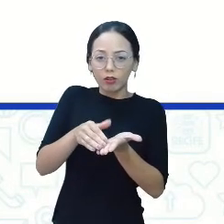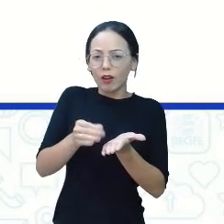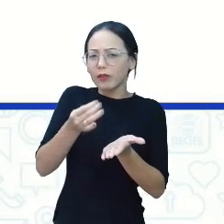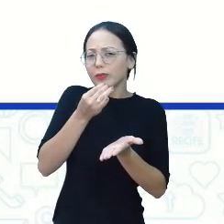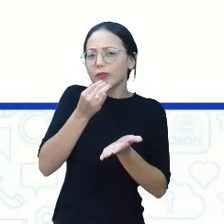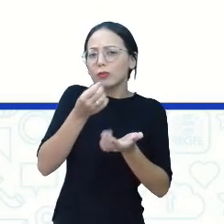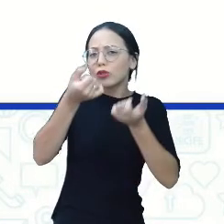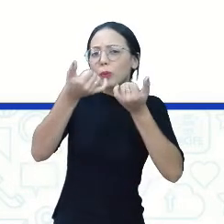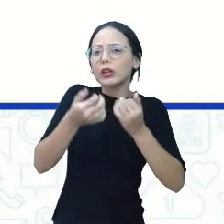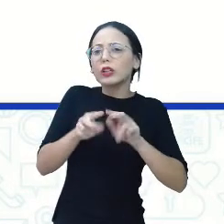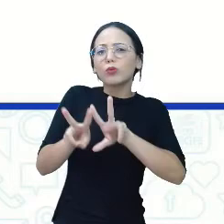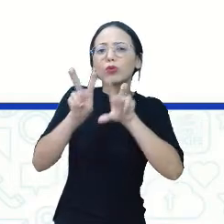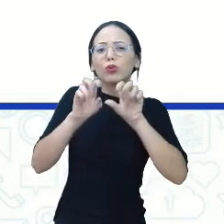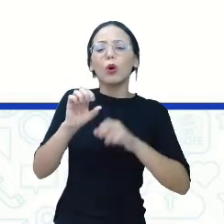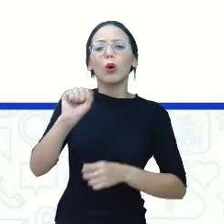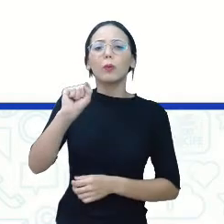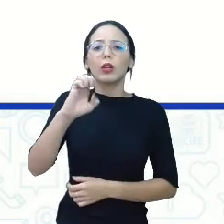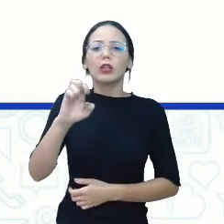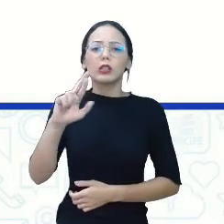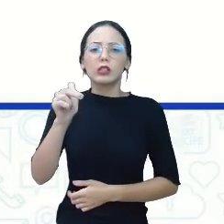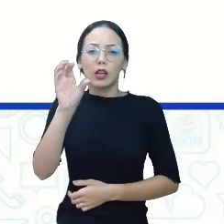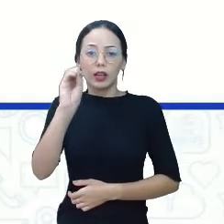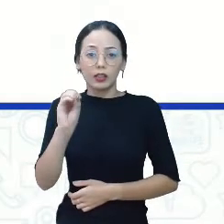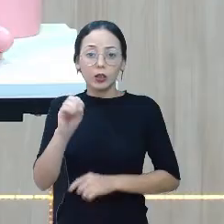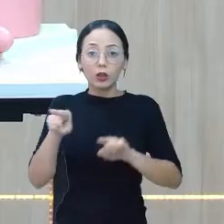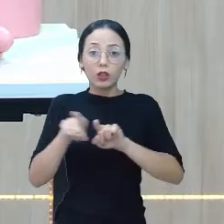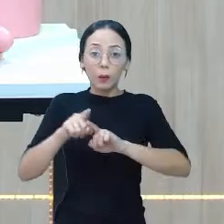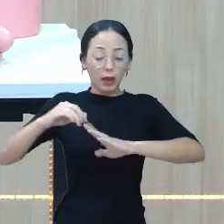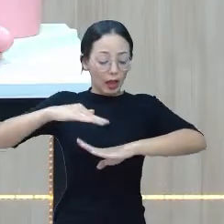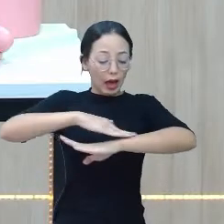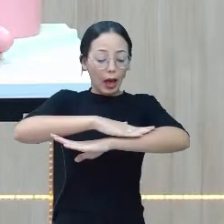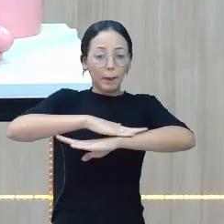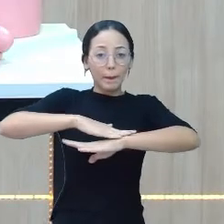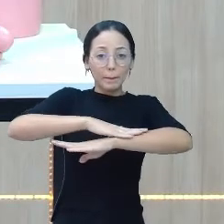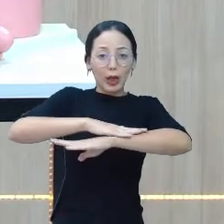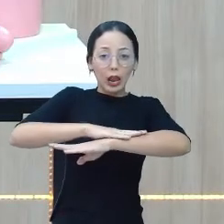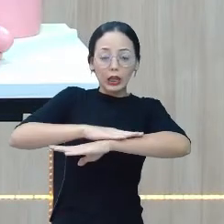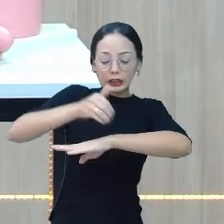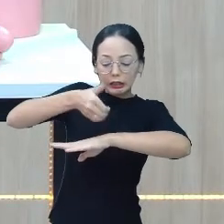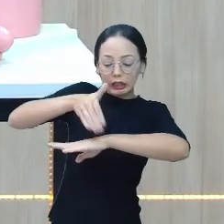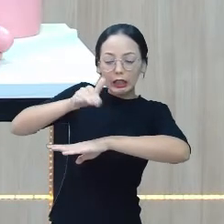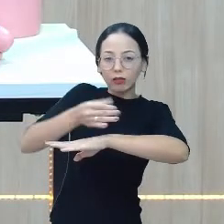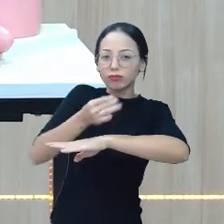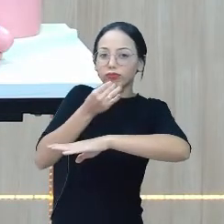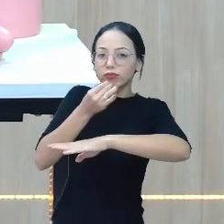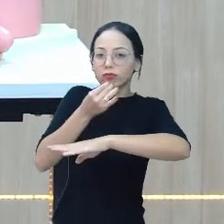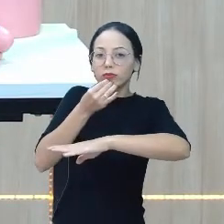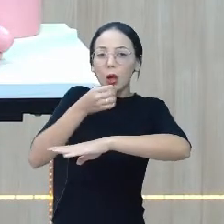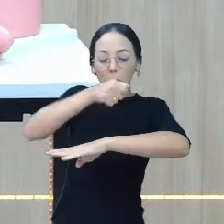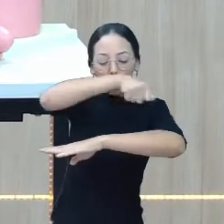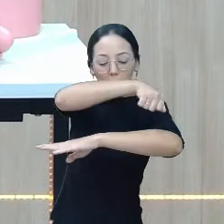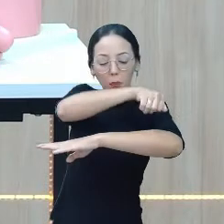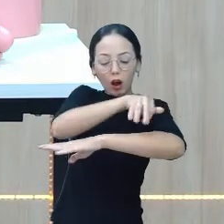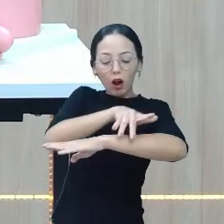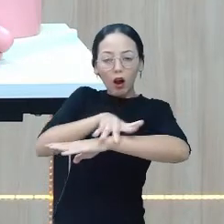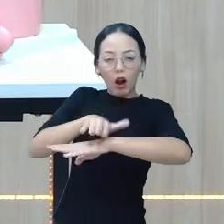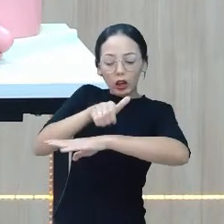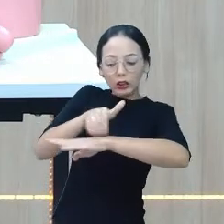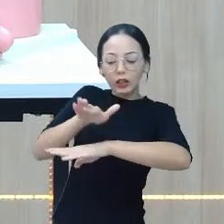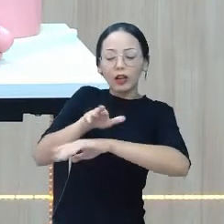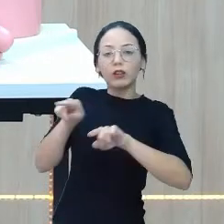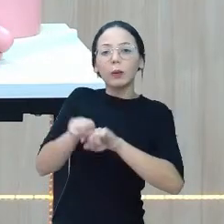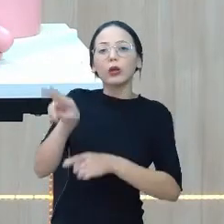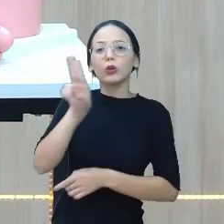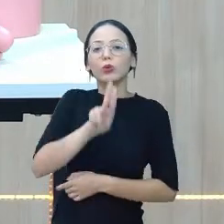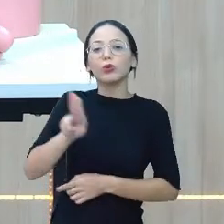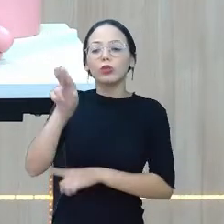excreção, a gente vai pensar também que a pele também elimina através do suor. Então, nós estamos também utilizando